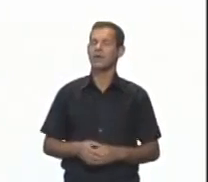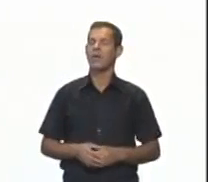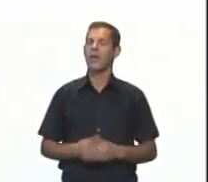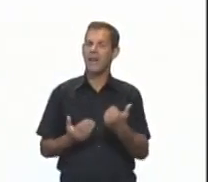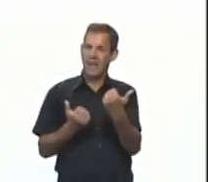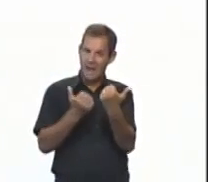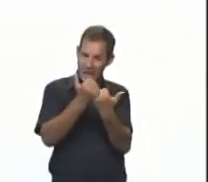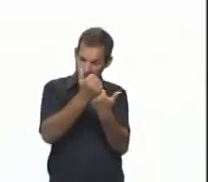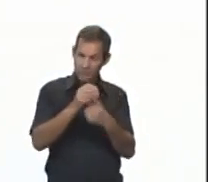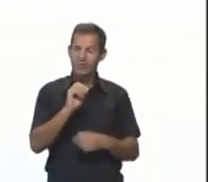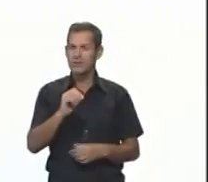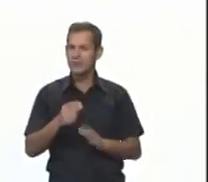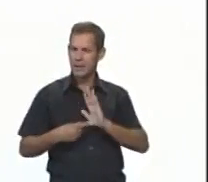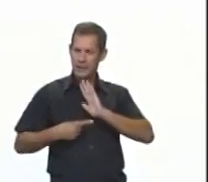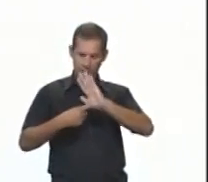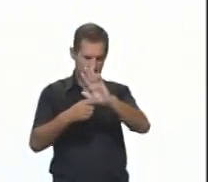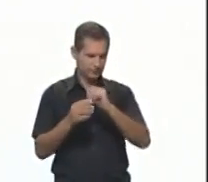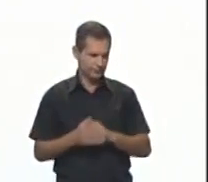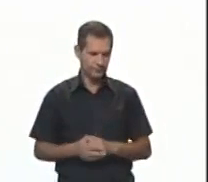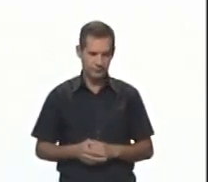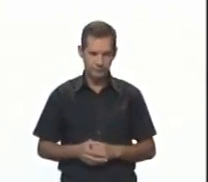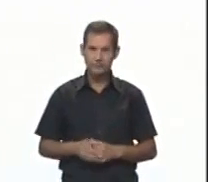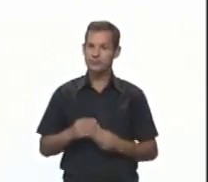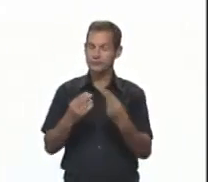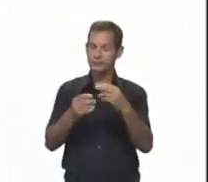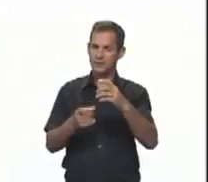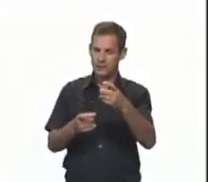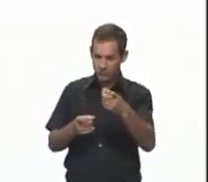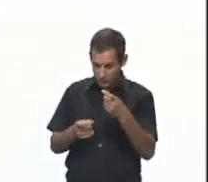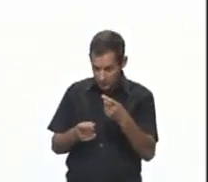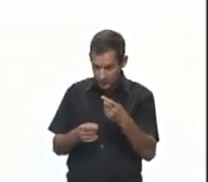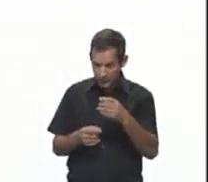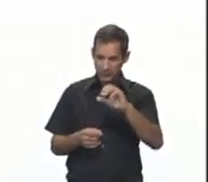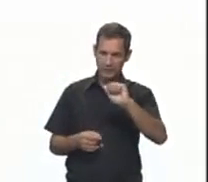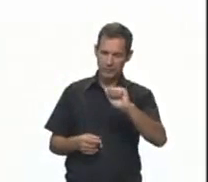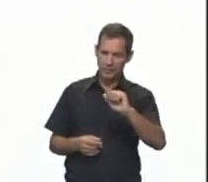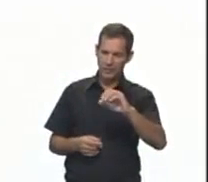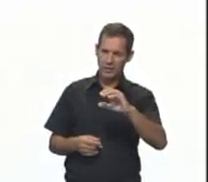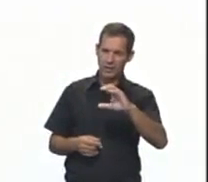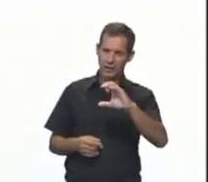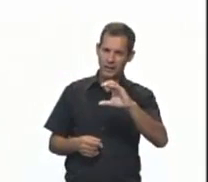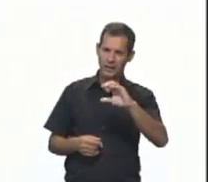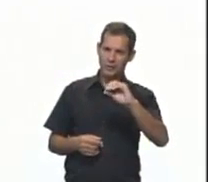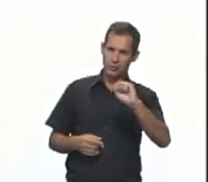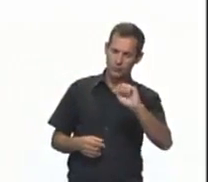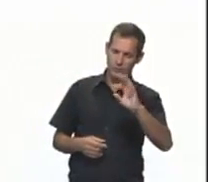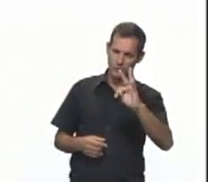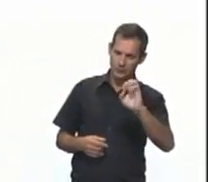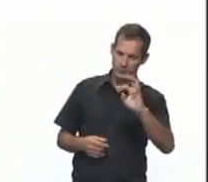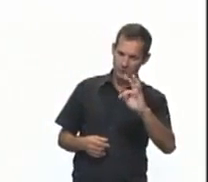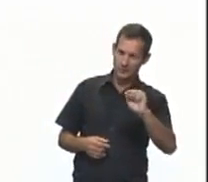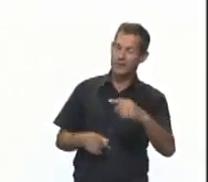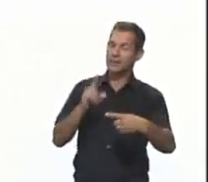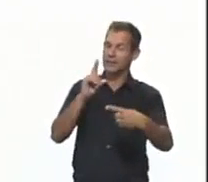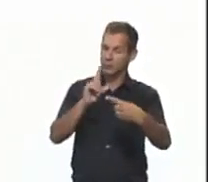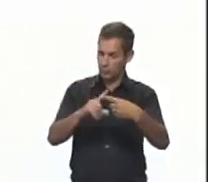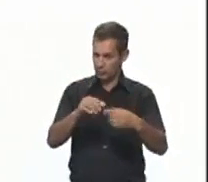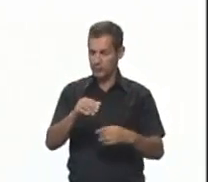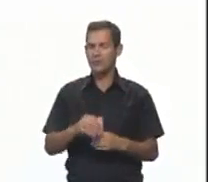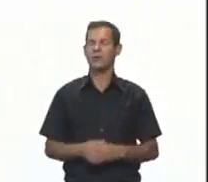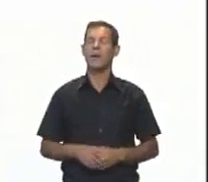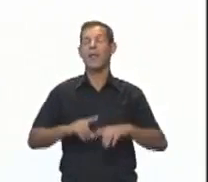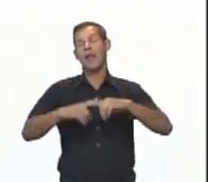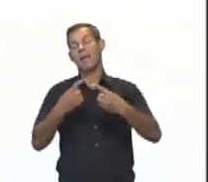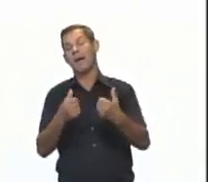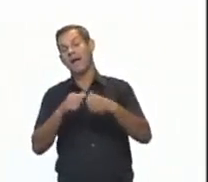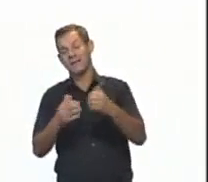a substituição que é apresentada é igual a x a cosseno θ, para esse primeiro caso aqui.